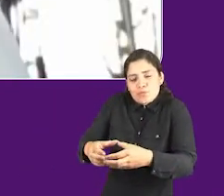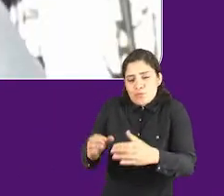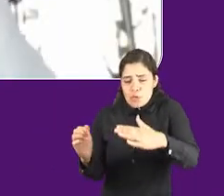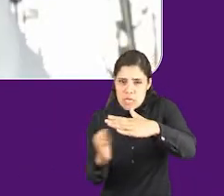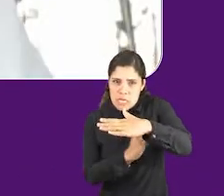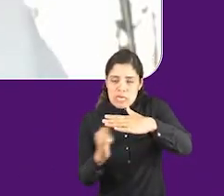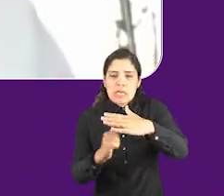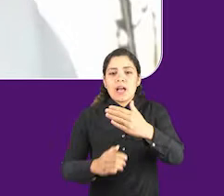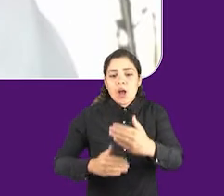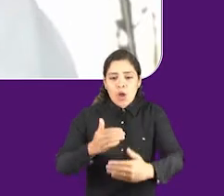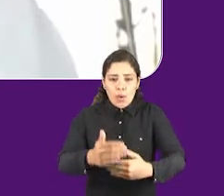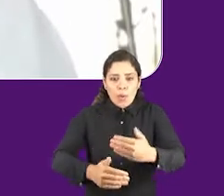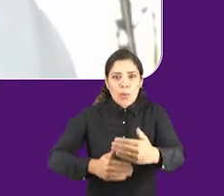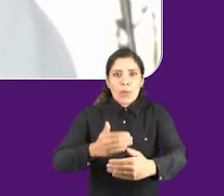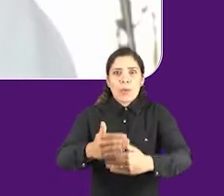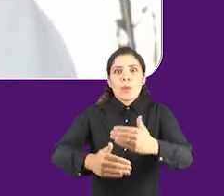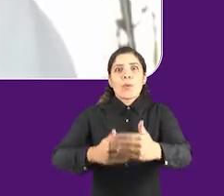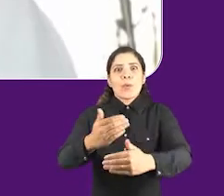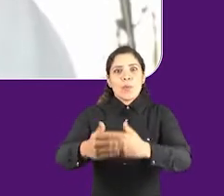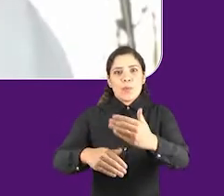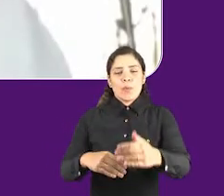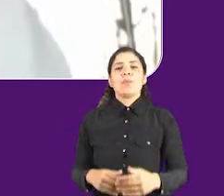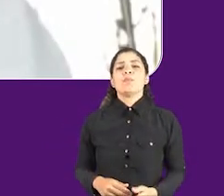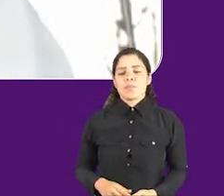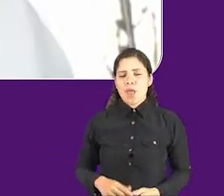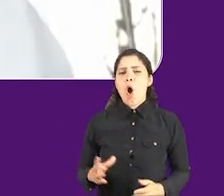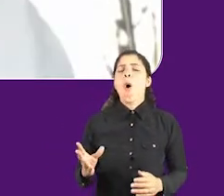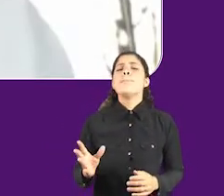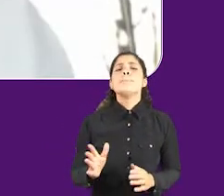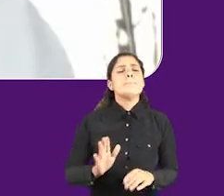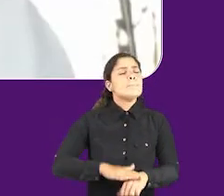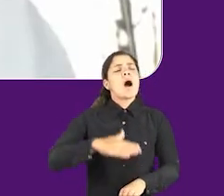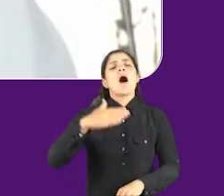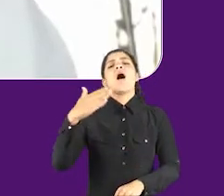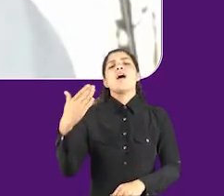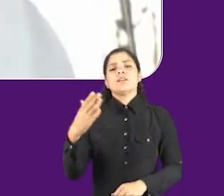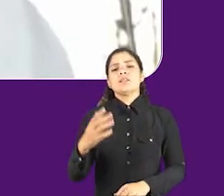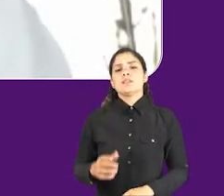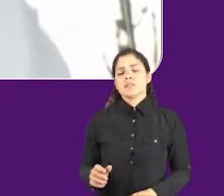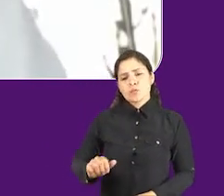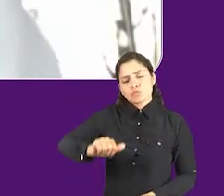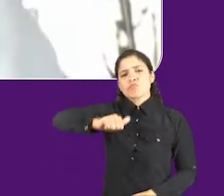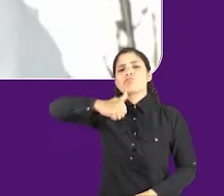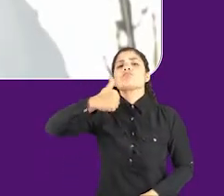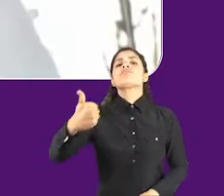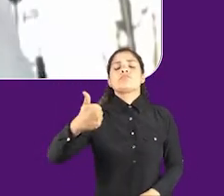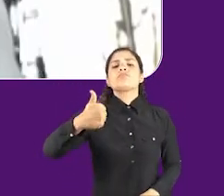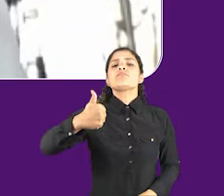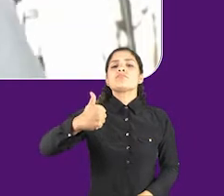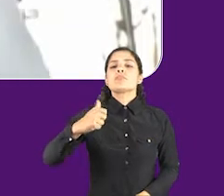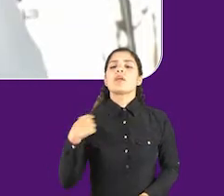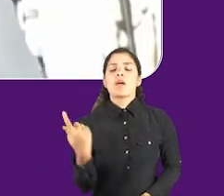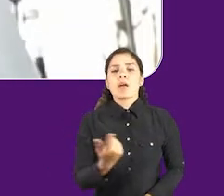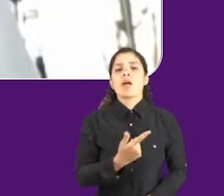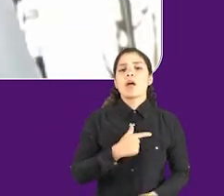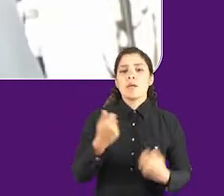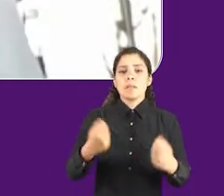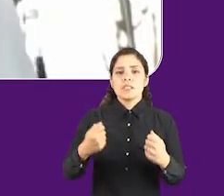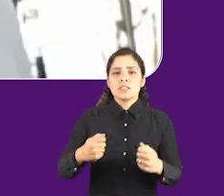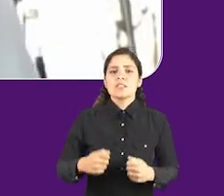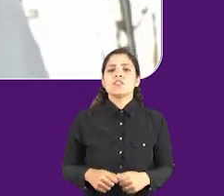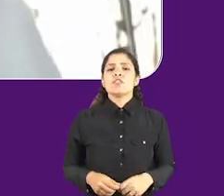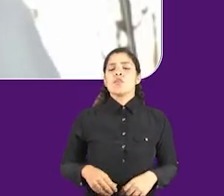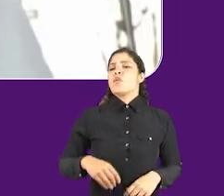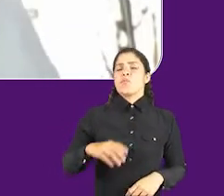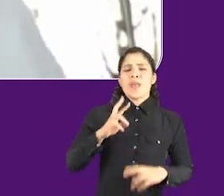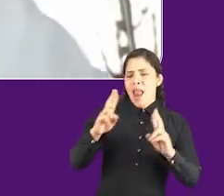positivos e temos que ver todas essas formulações temos que rever todas as embalagens temos que relevar trabalhado e entregar